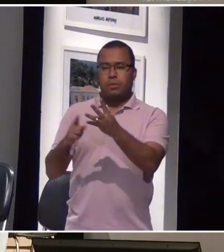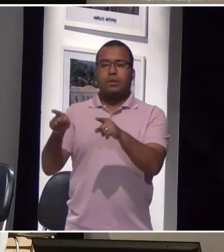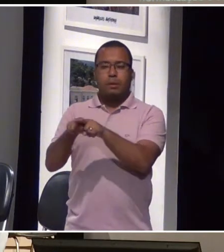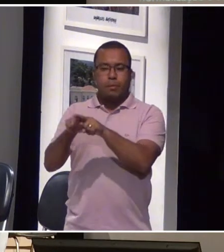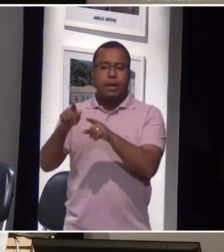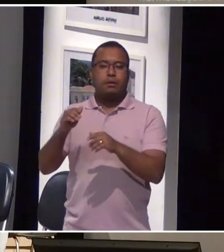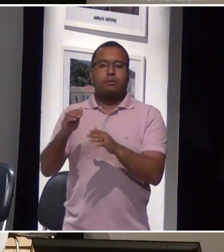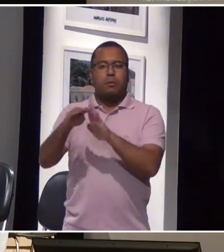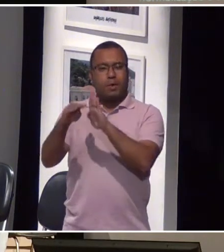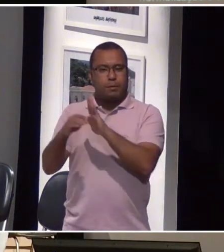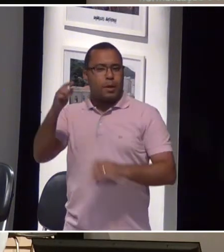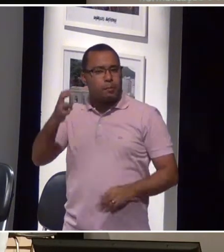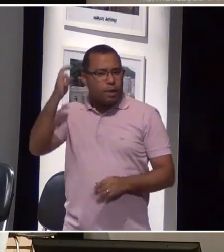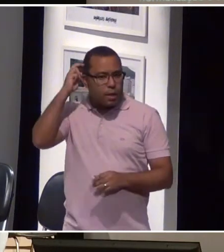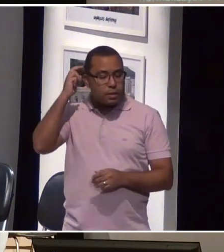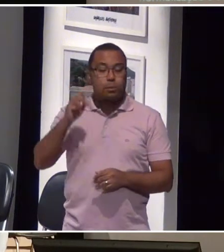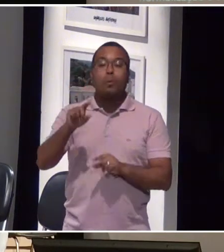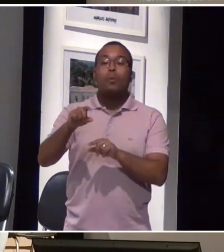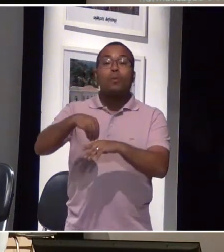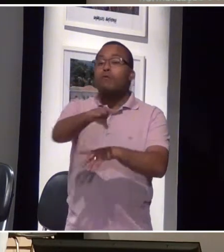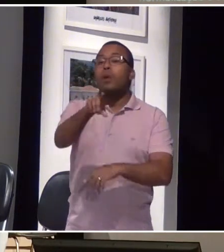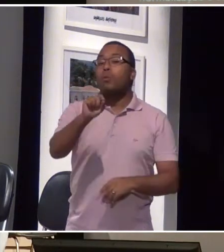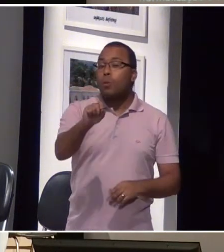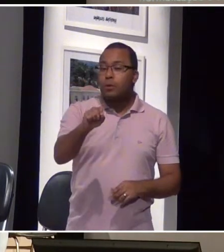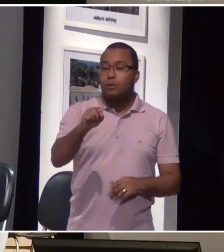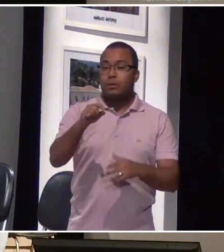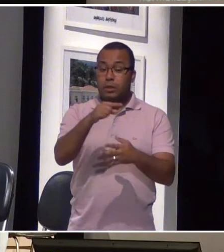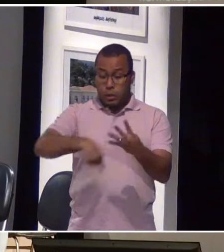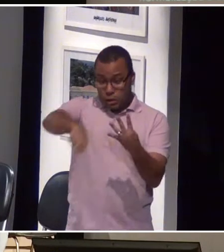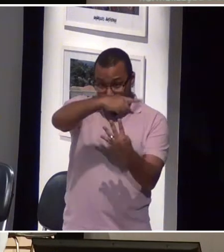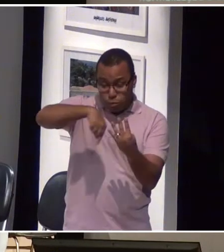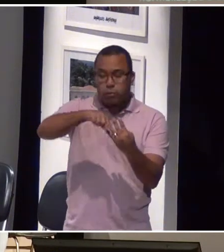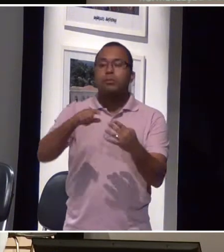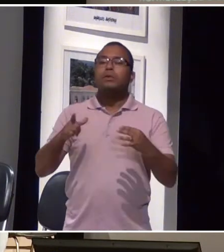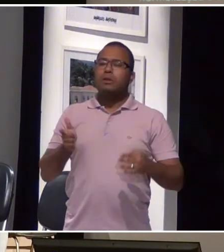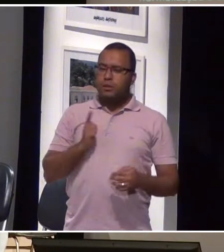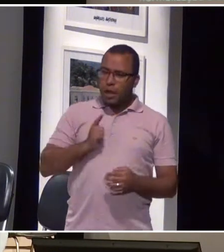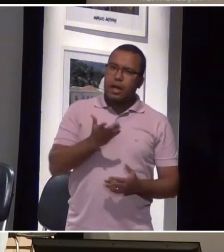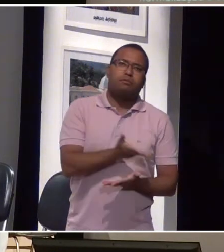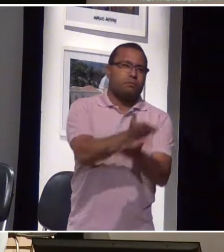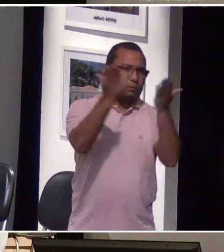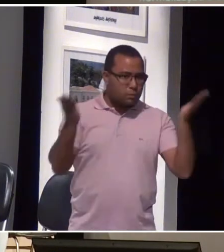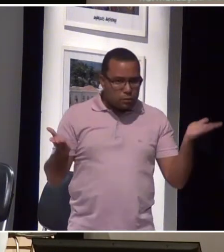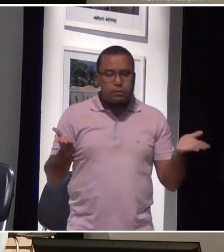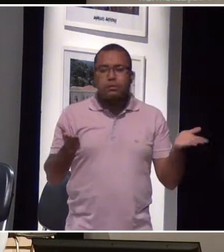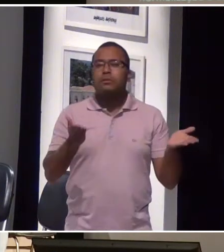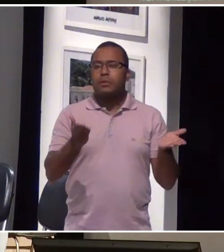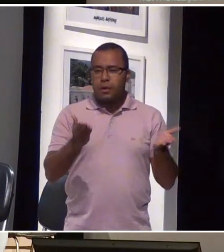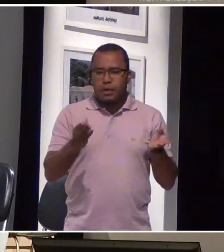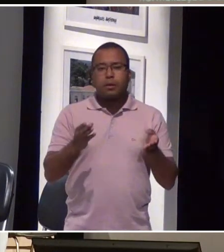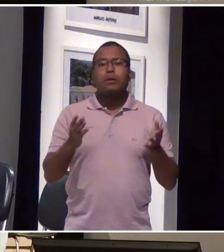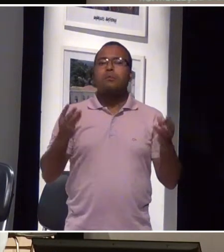dos implantes cocleares. O que eu quero dizer para vocês é que essas coisas coexistem e isso tudo